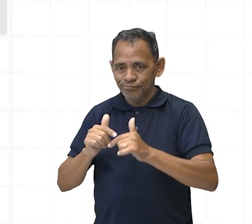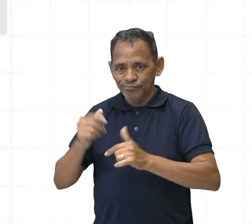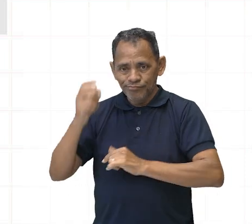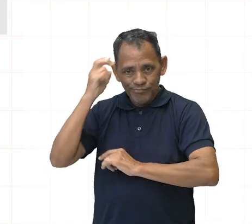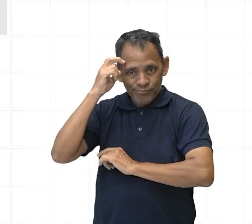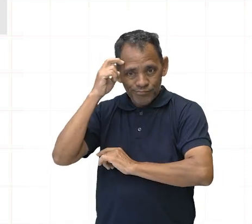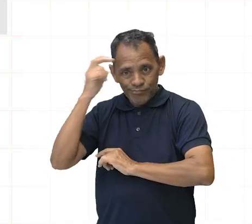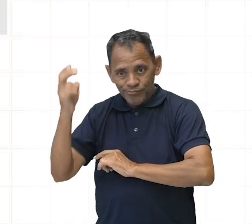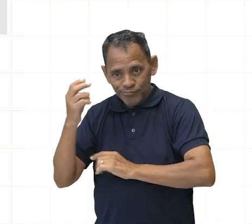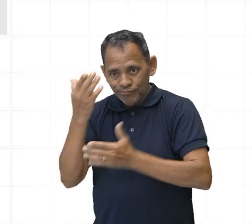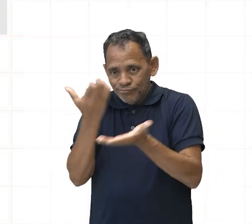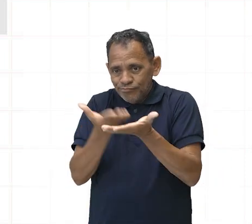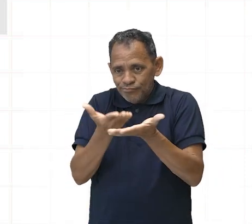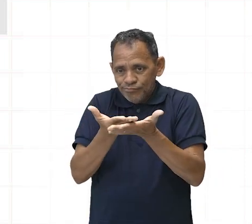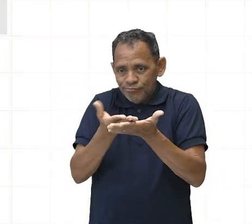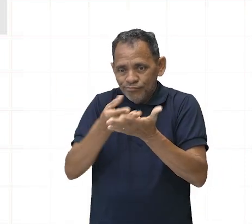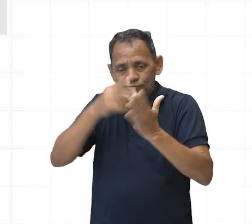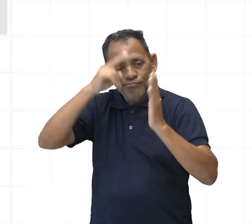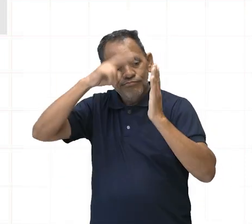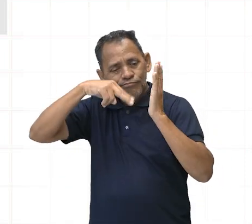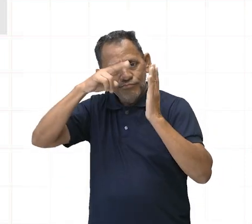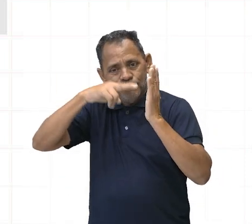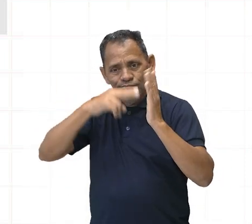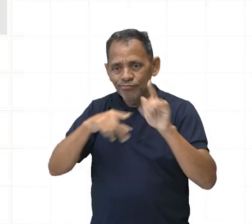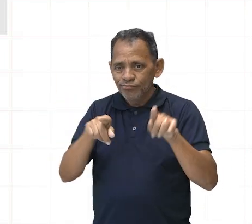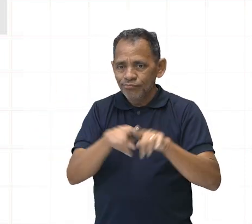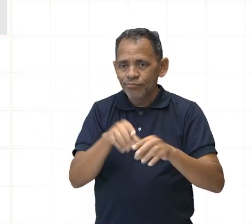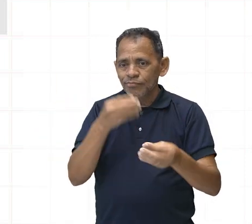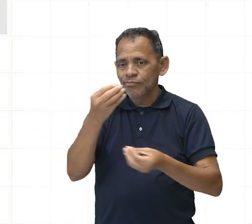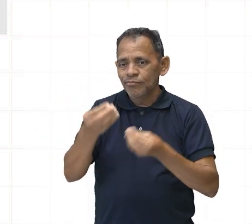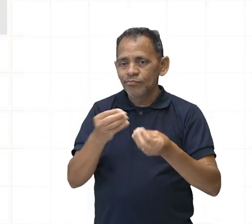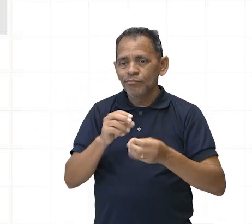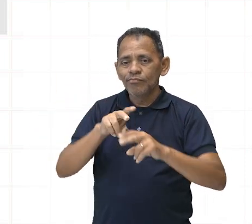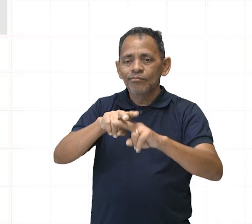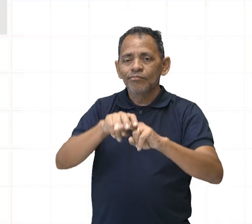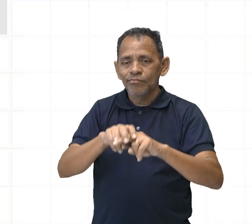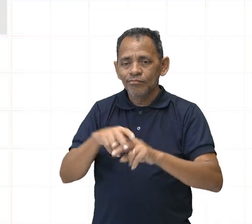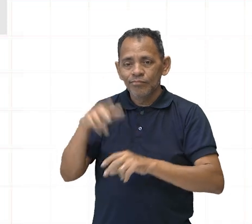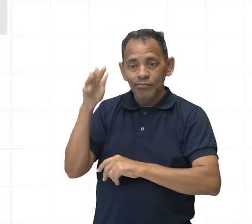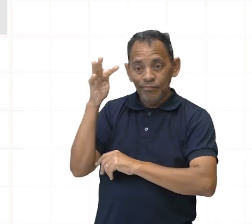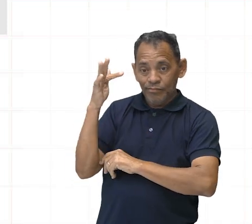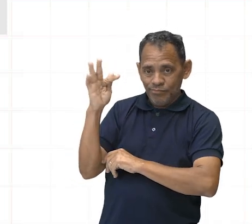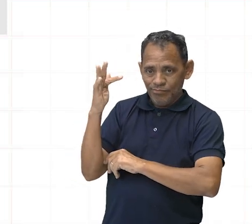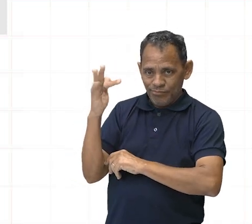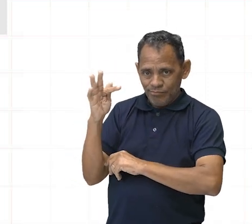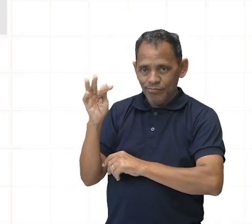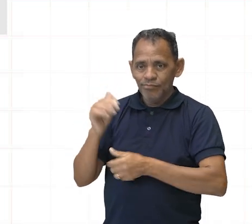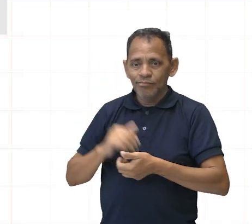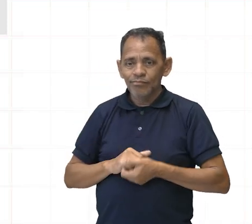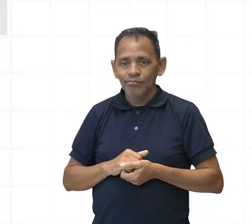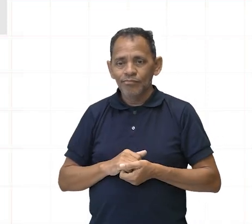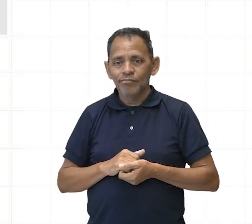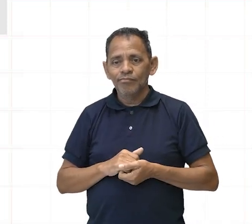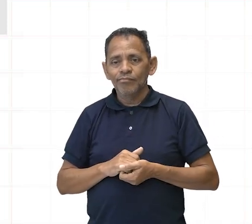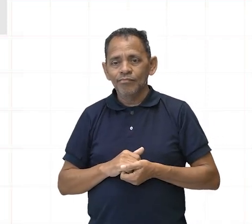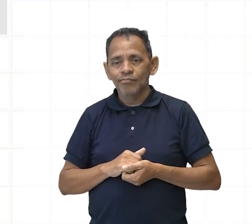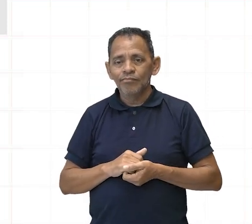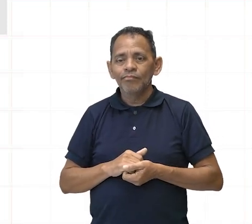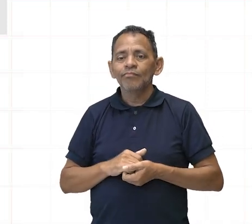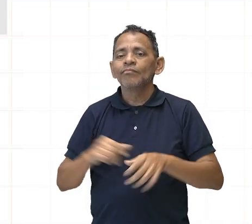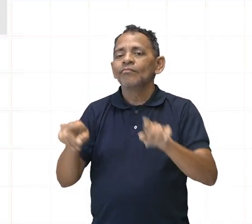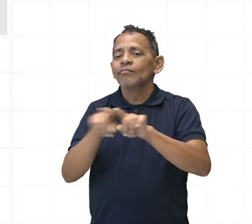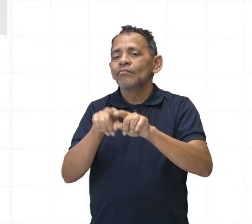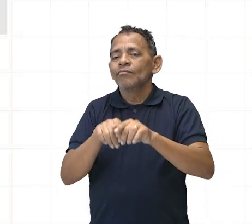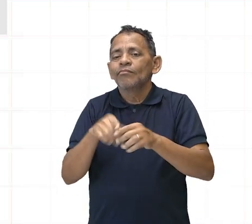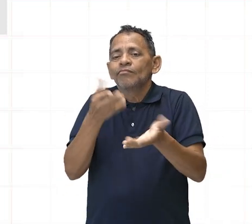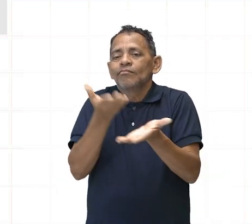com estudos, com leitura, era feito através de filosofia e também os estudos para a